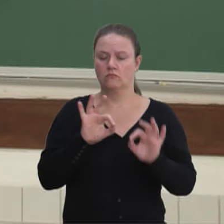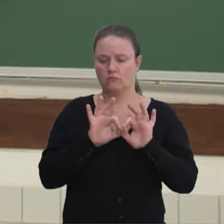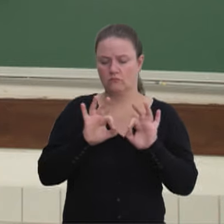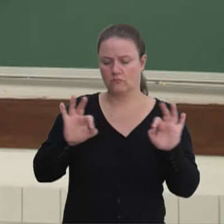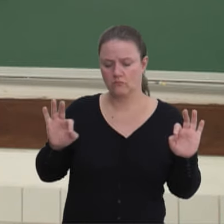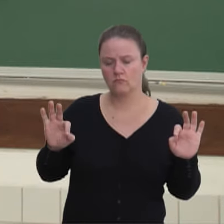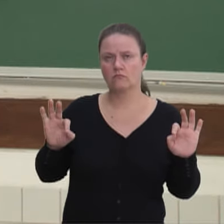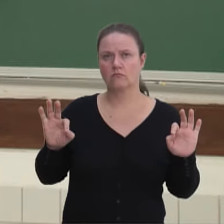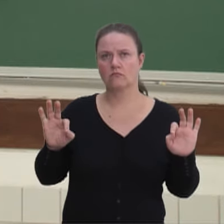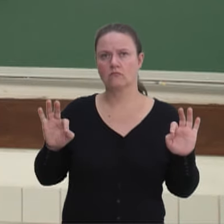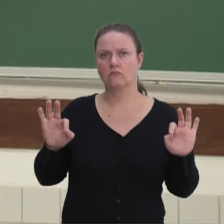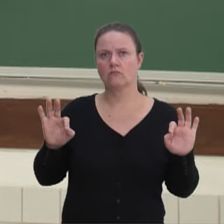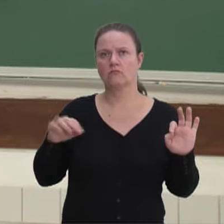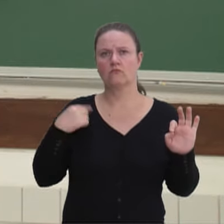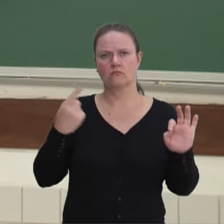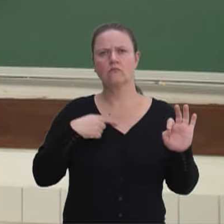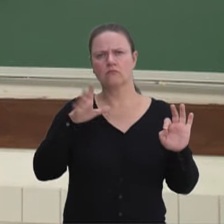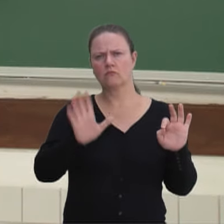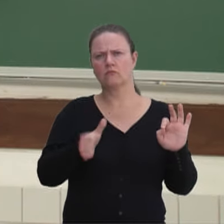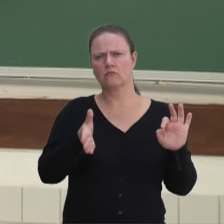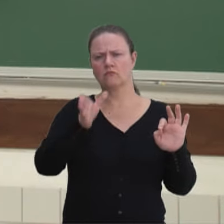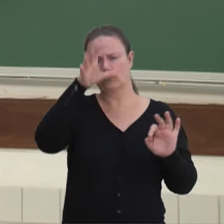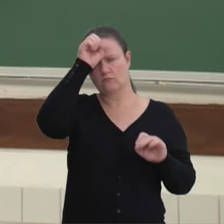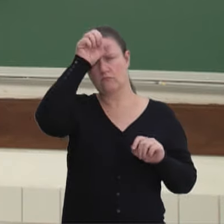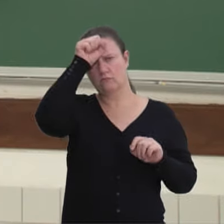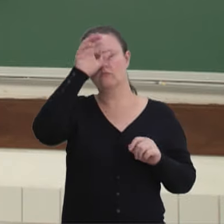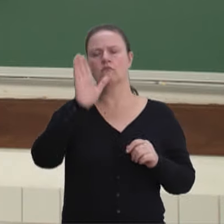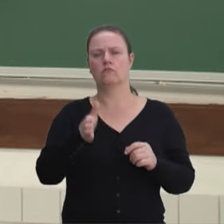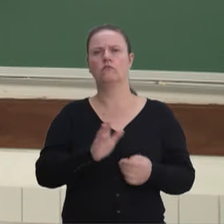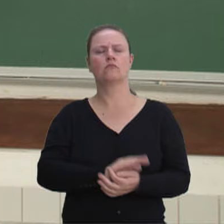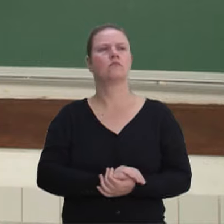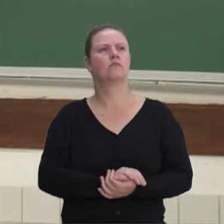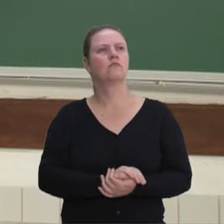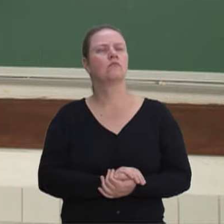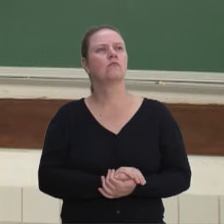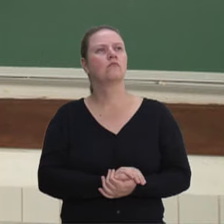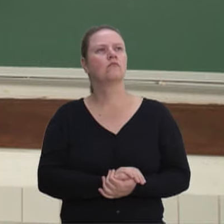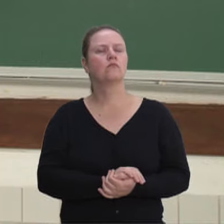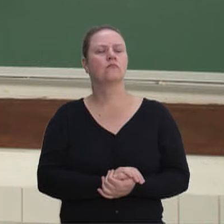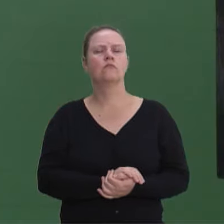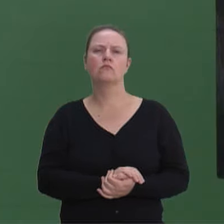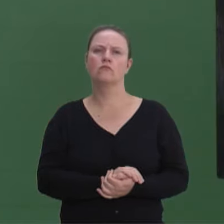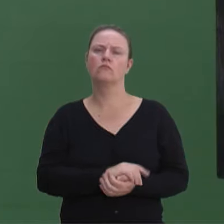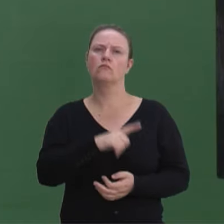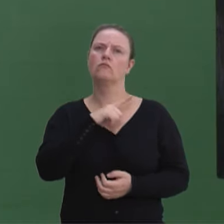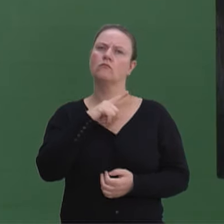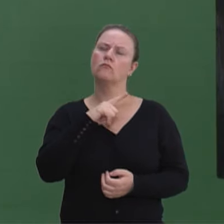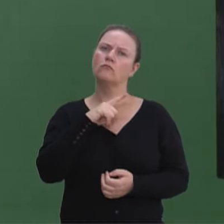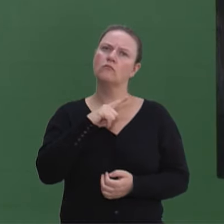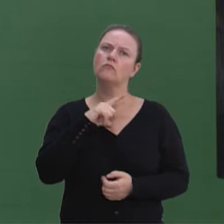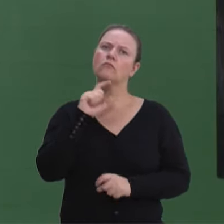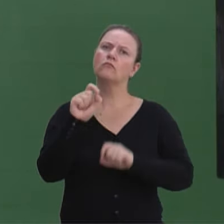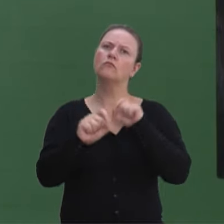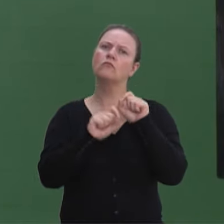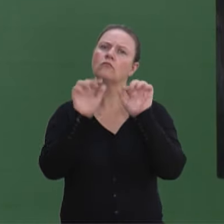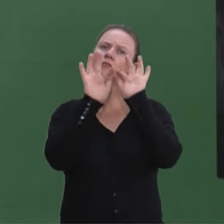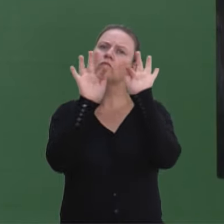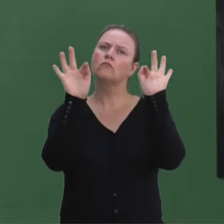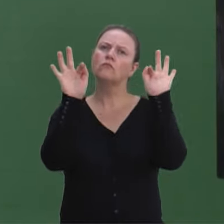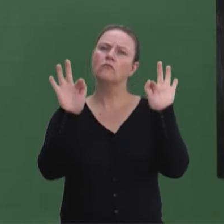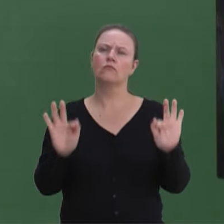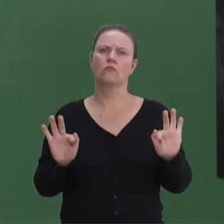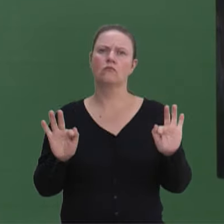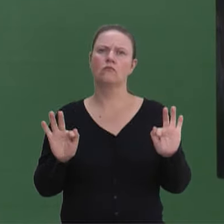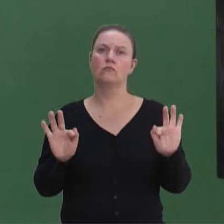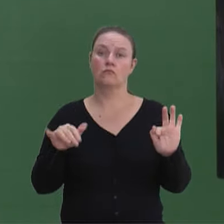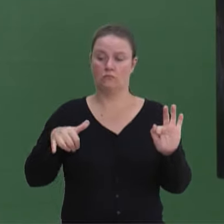uma que a gente aprendeu aí. Vamos lá. Tenho lá aquela fórmula,